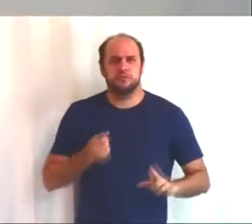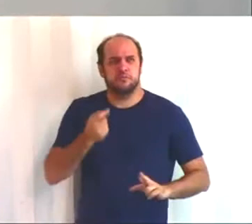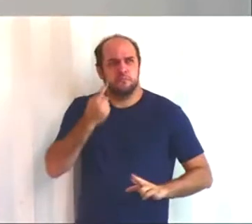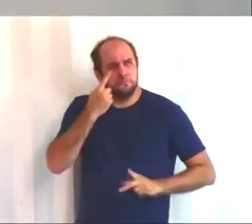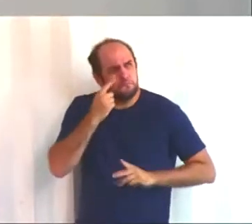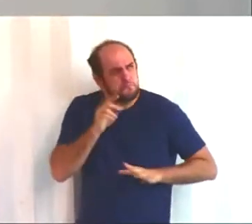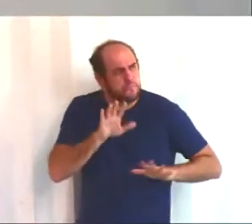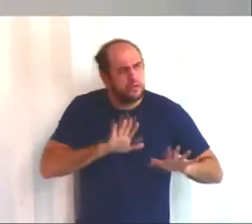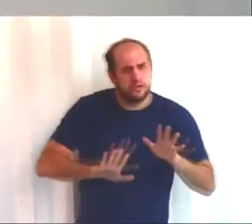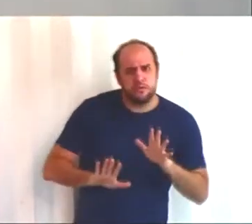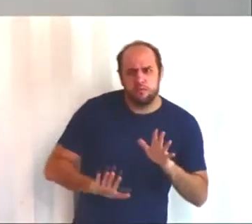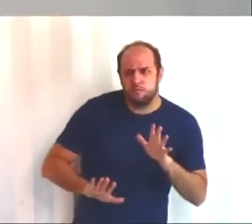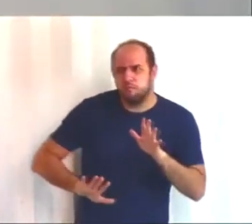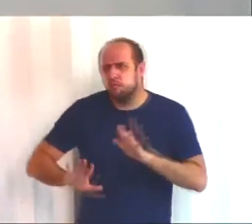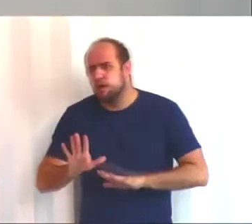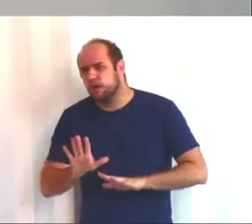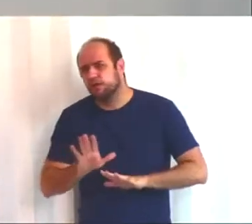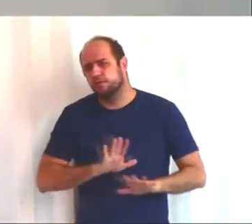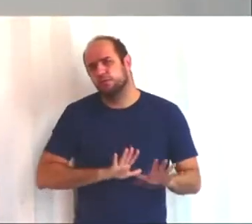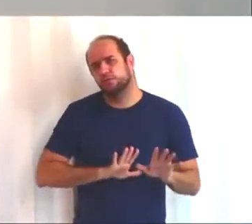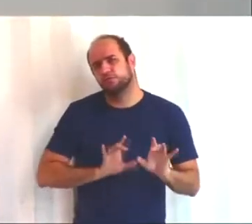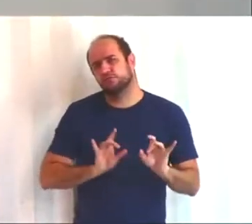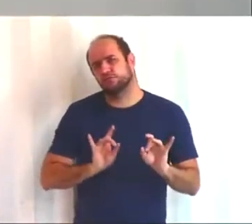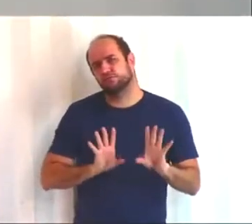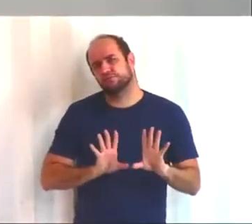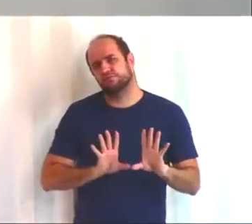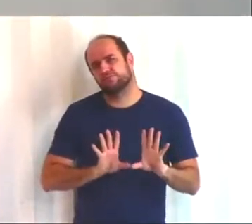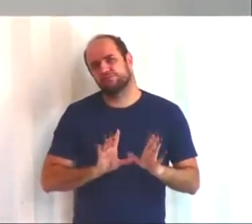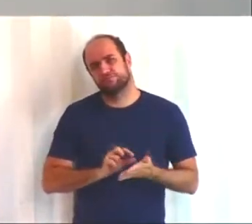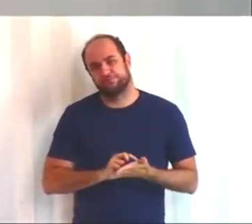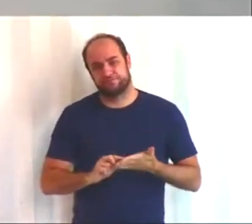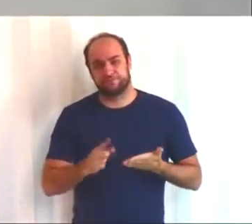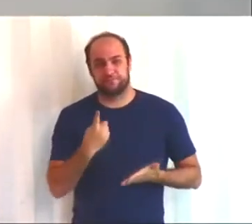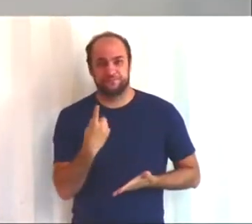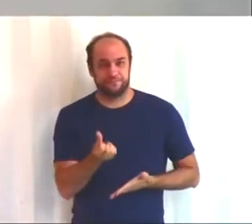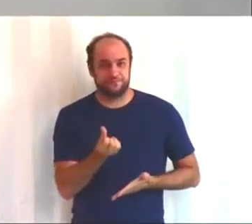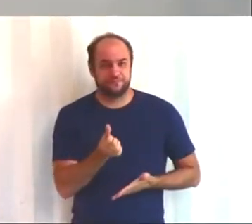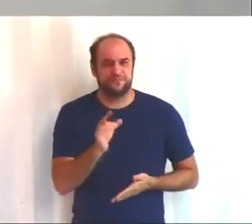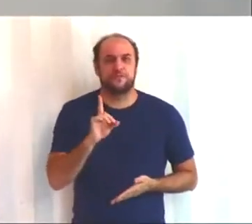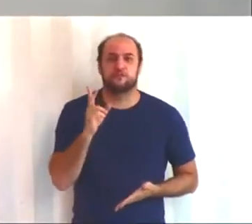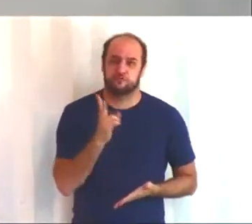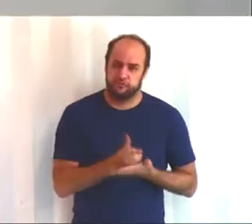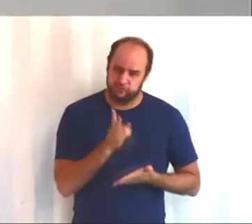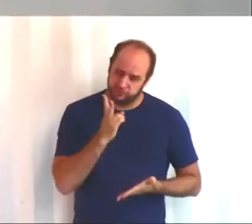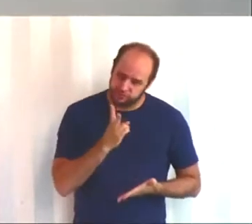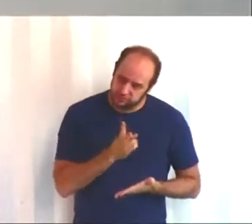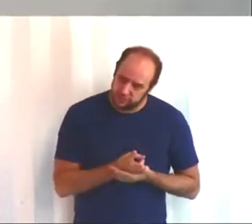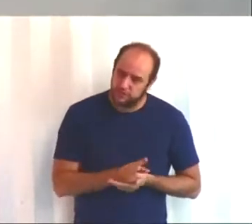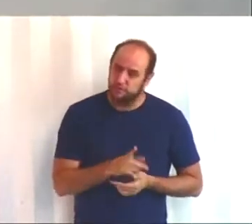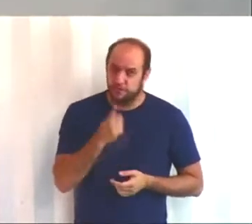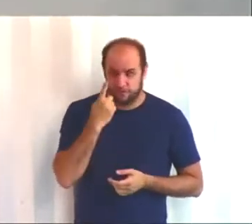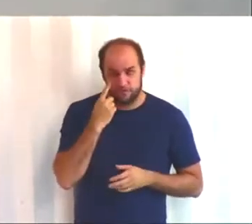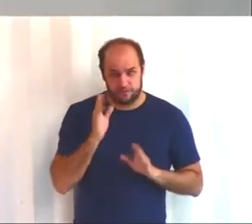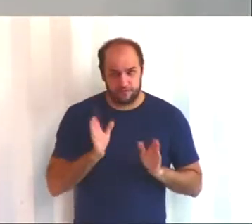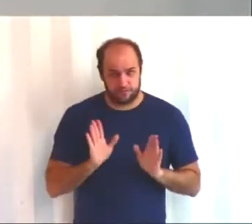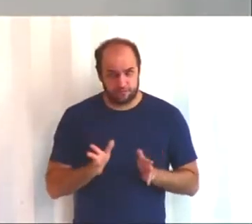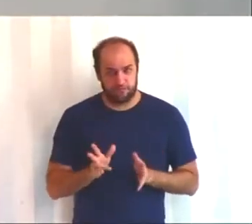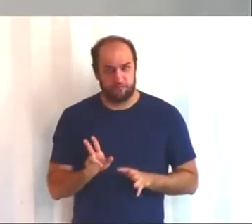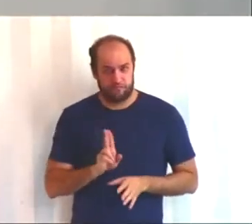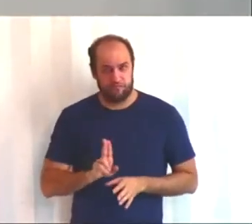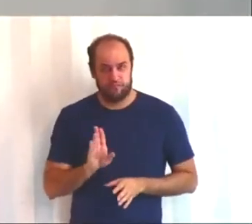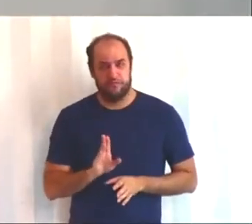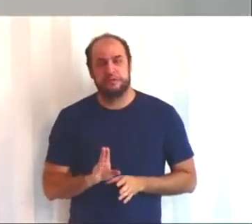perigo. Versículo 16, Deus, como sempre faz, e nós vamos ver isso na